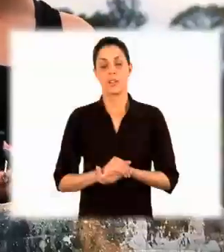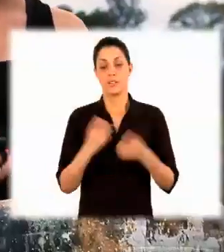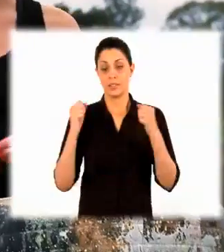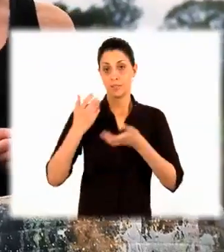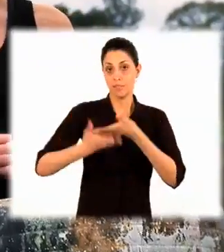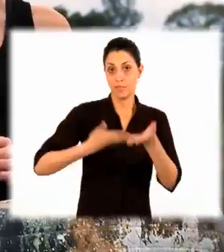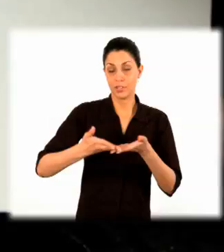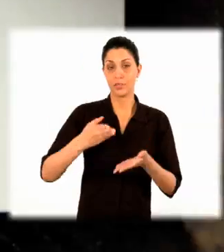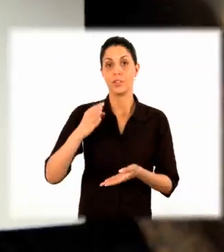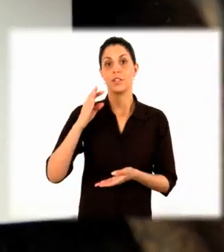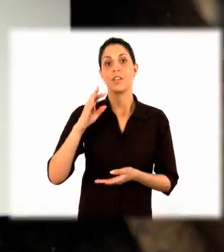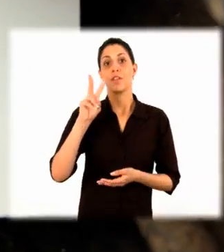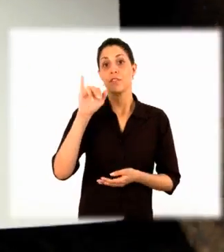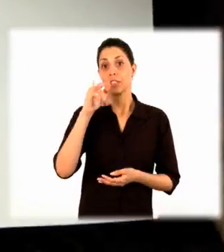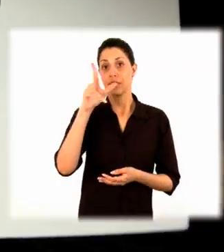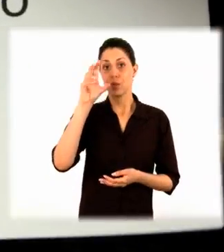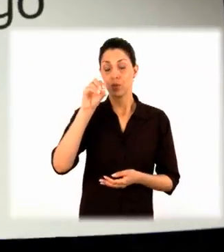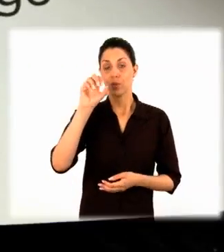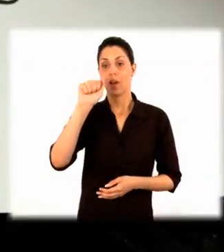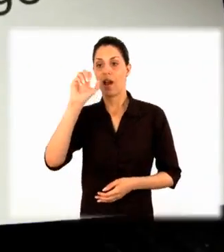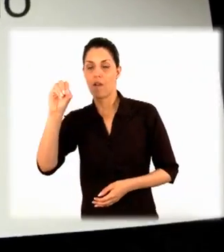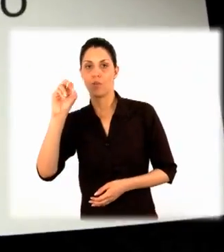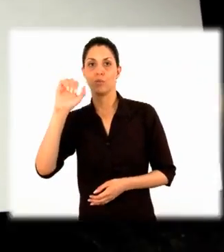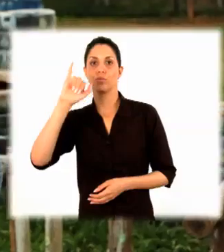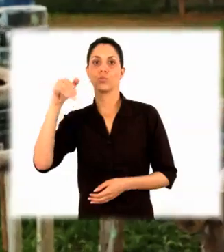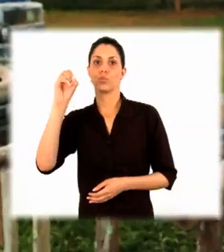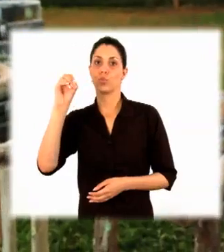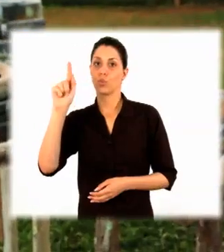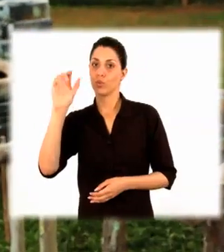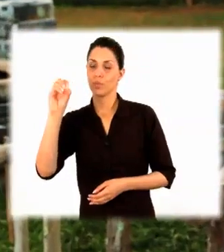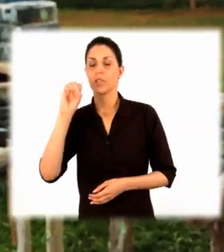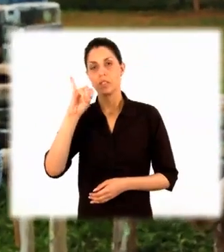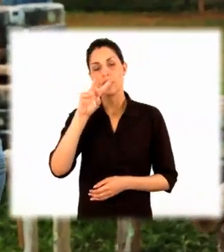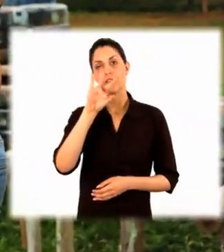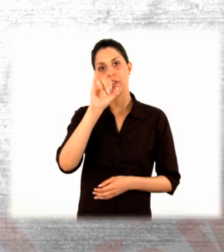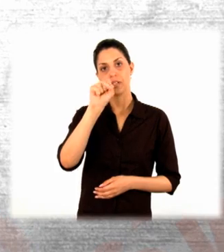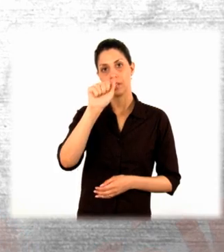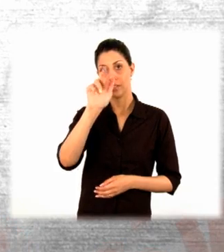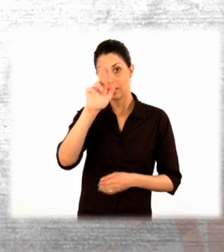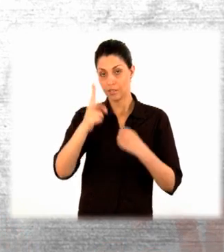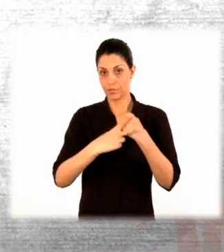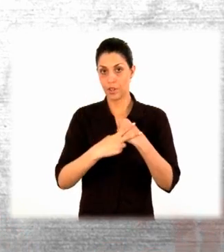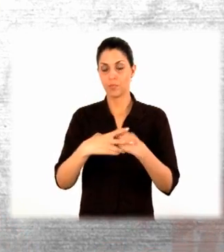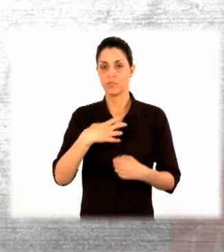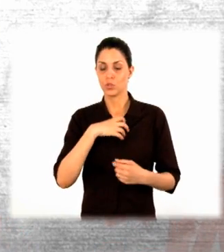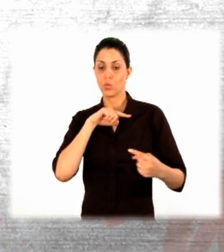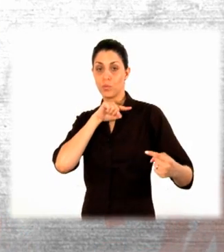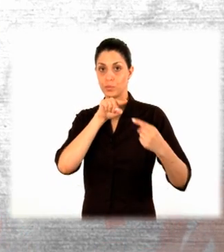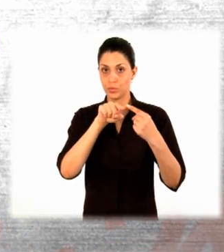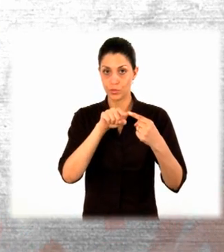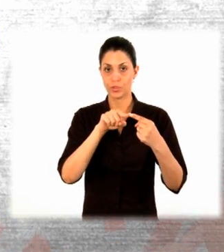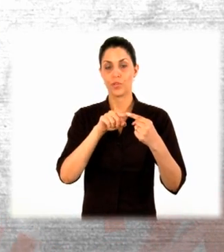O atleta fez tratamento visando ao jogo. Se visar no sentido de almejar, de ter como objetivo, que era o caso do